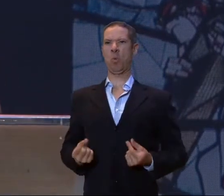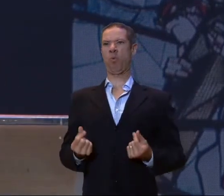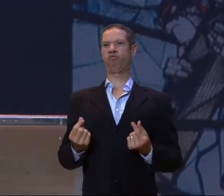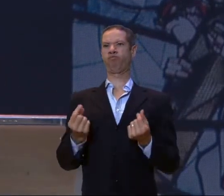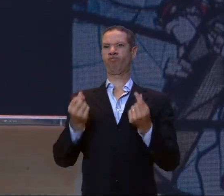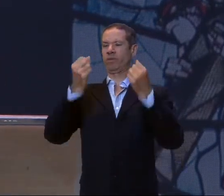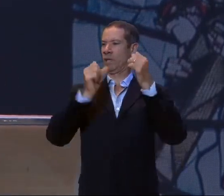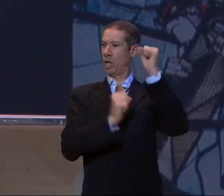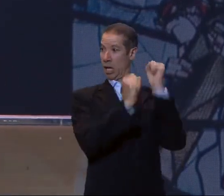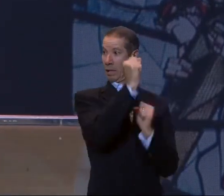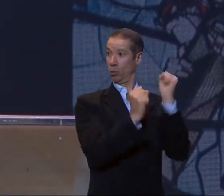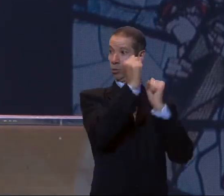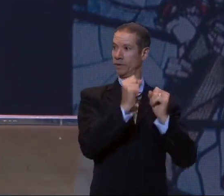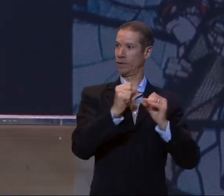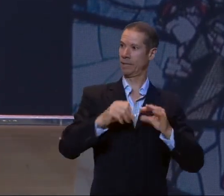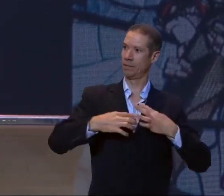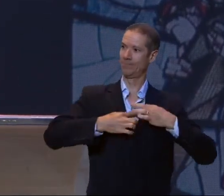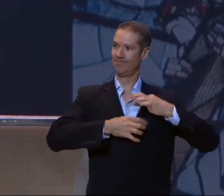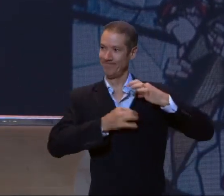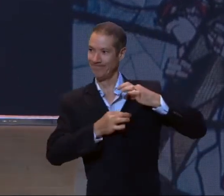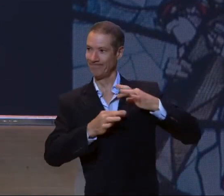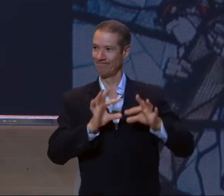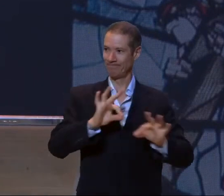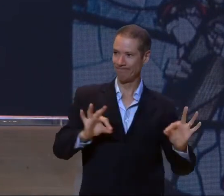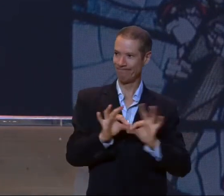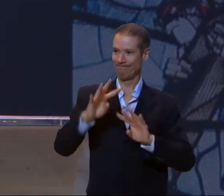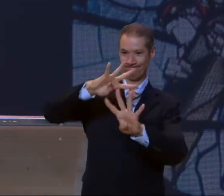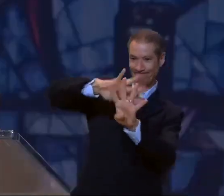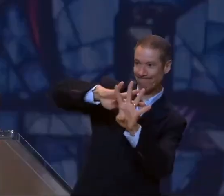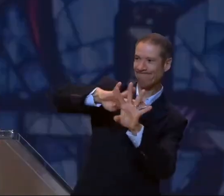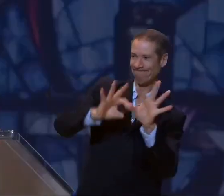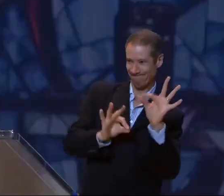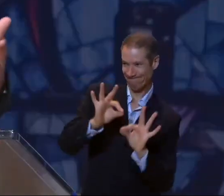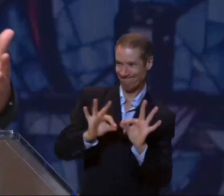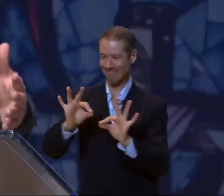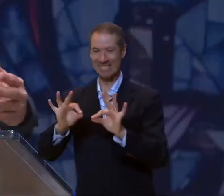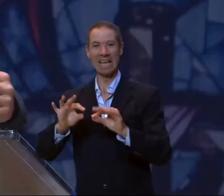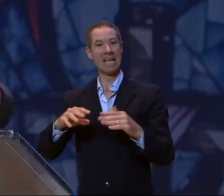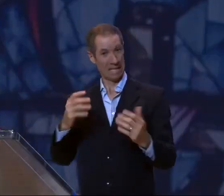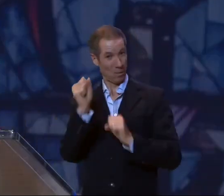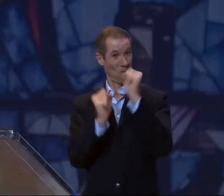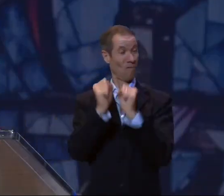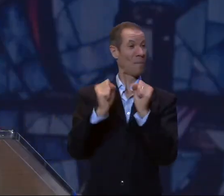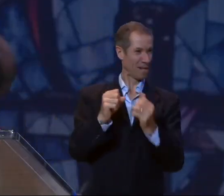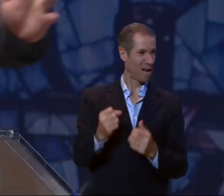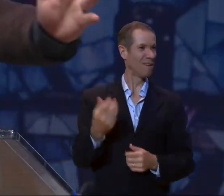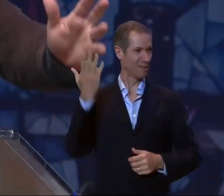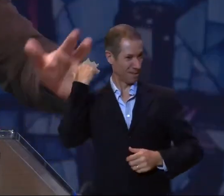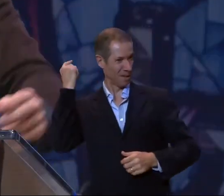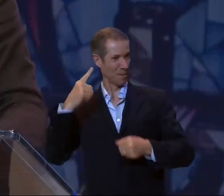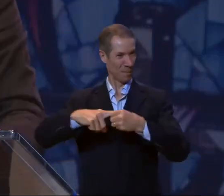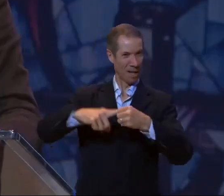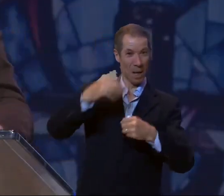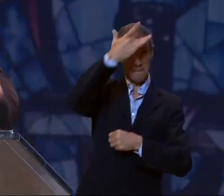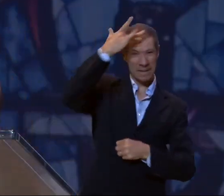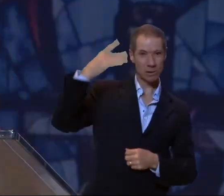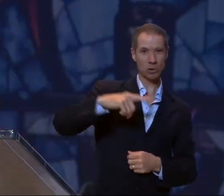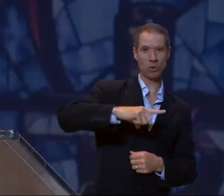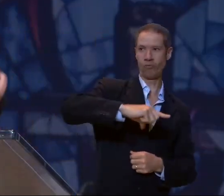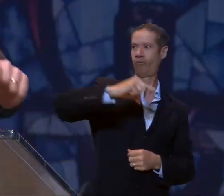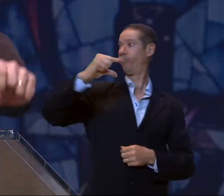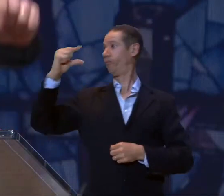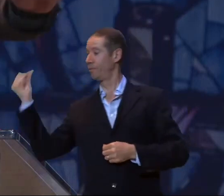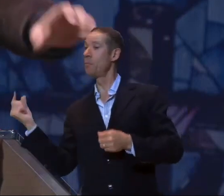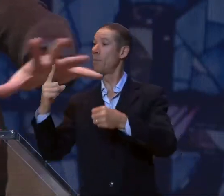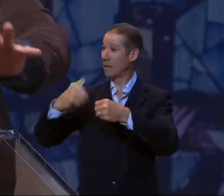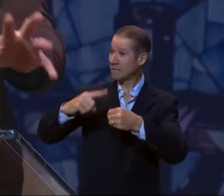da indústria têxtil da época. E de certa maneira Colossos vai ficando ofuscado, as pessoas vão indo embora. É uma